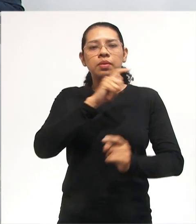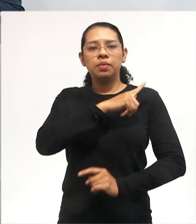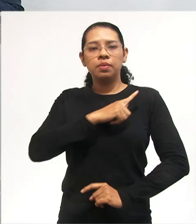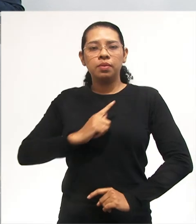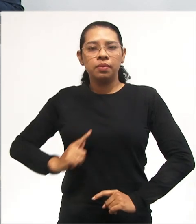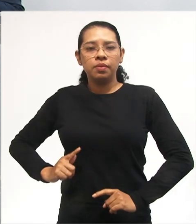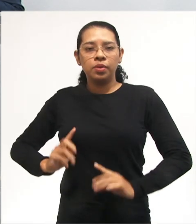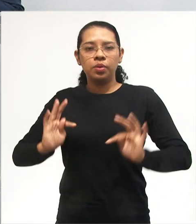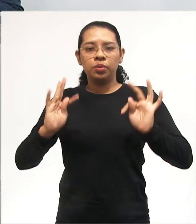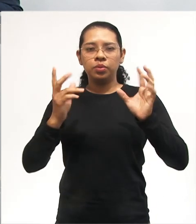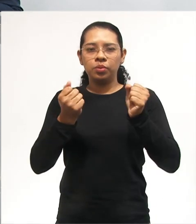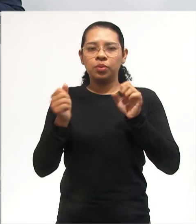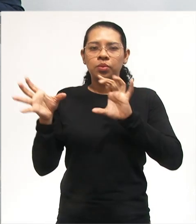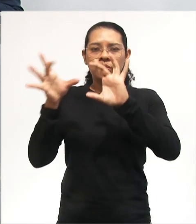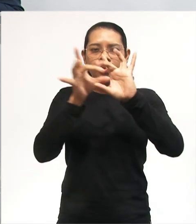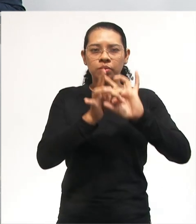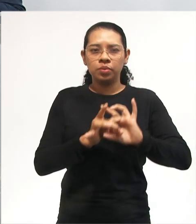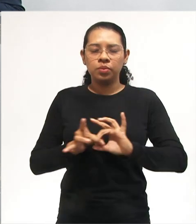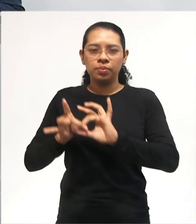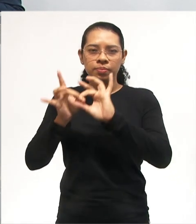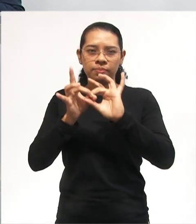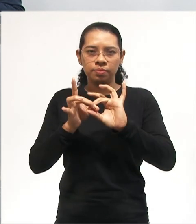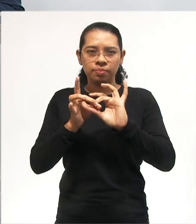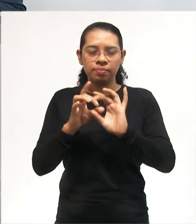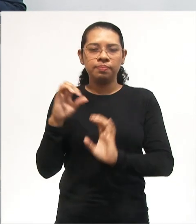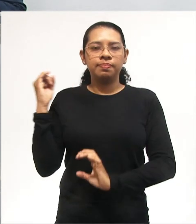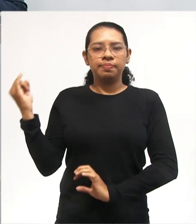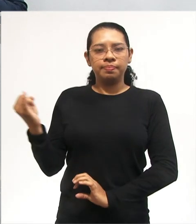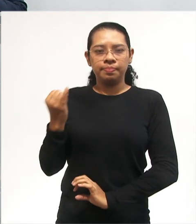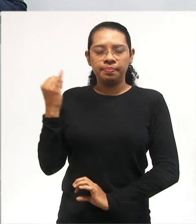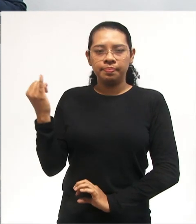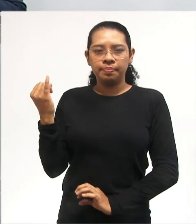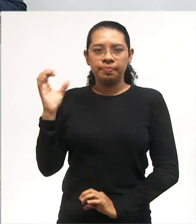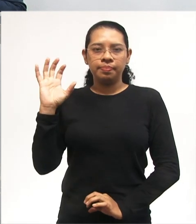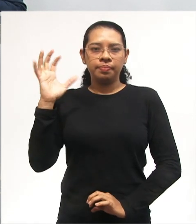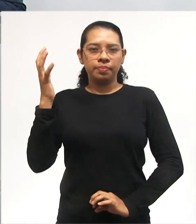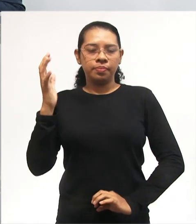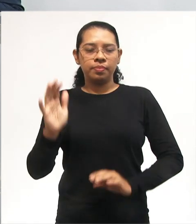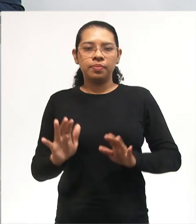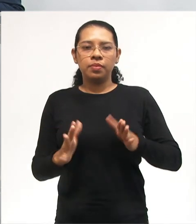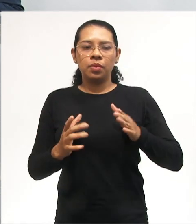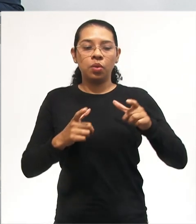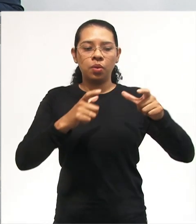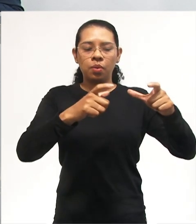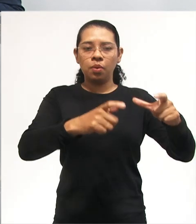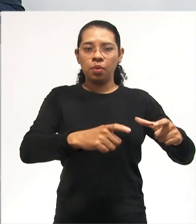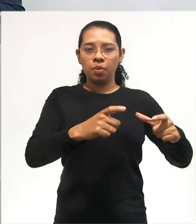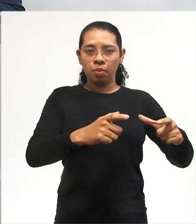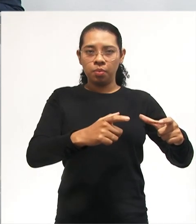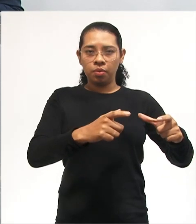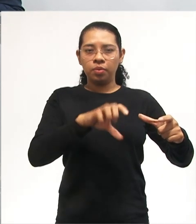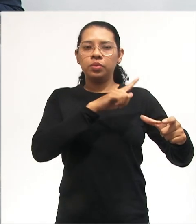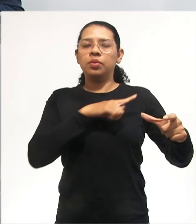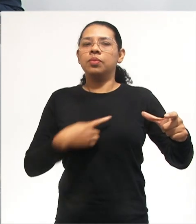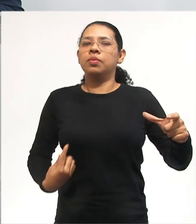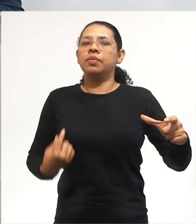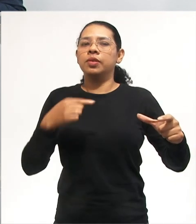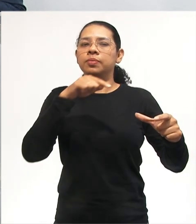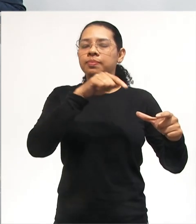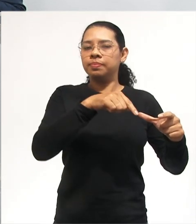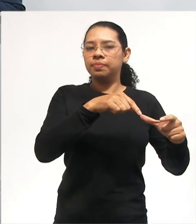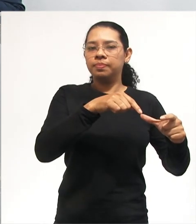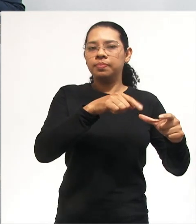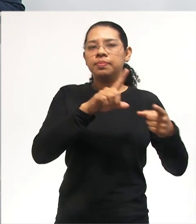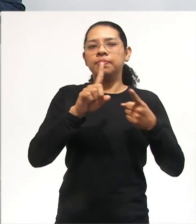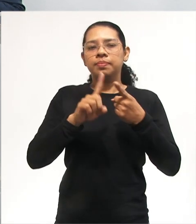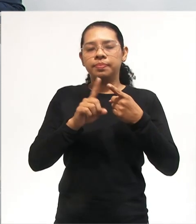inicial, assim, crucial para que isso de fato aconteça, tá? Então, o polo regulatório, onde o governo se encontra e a gente acabou de destacar,